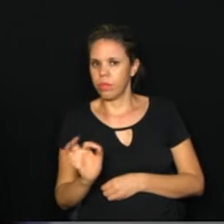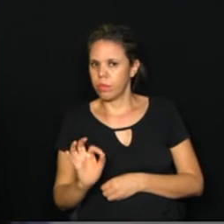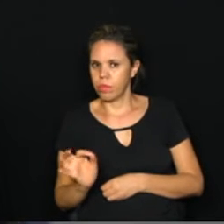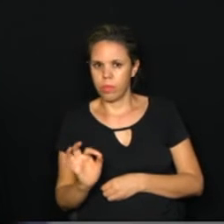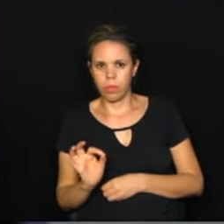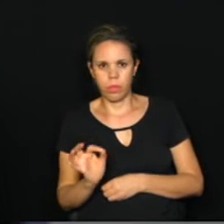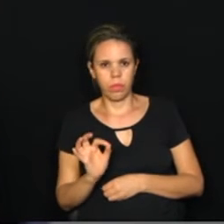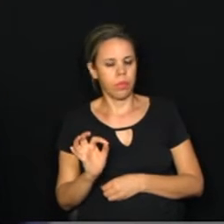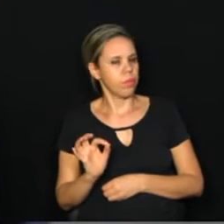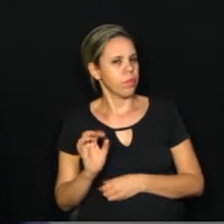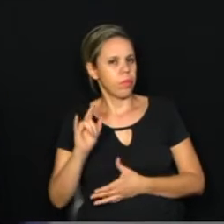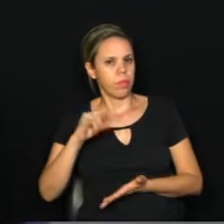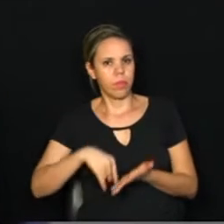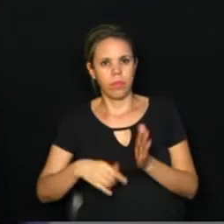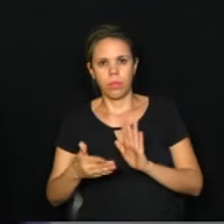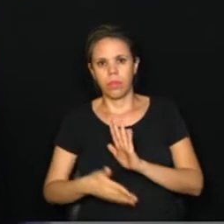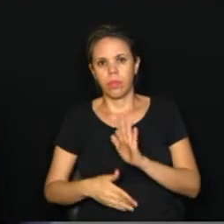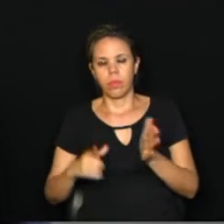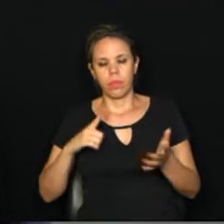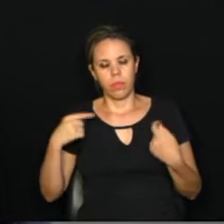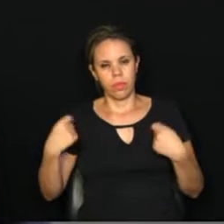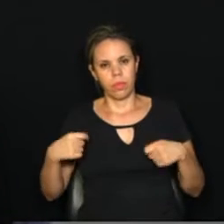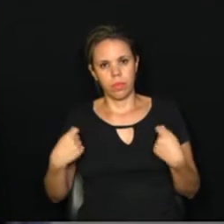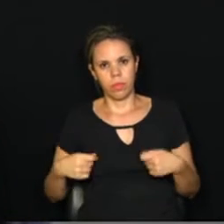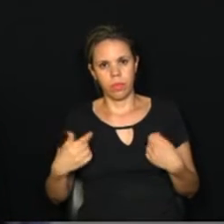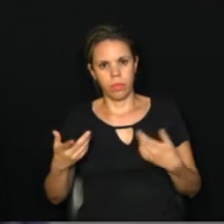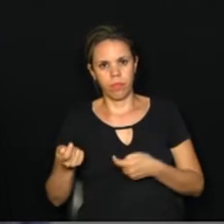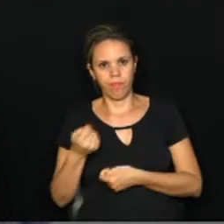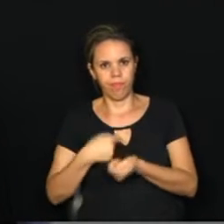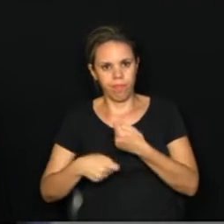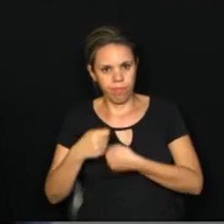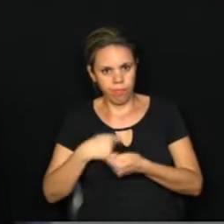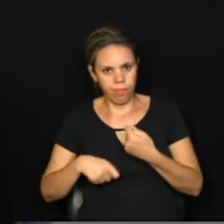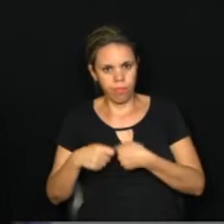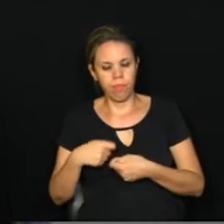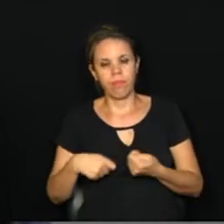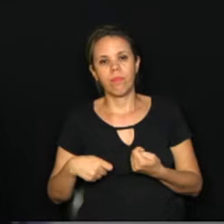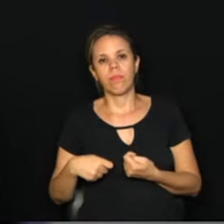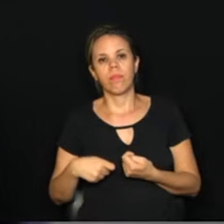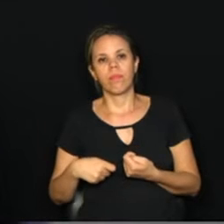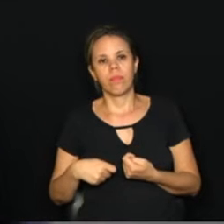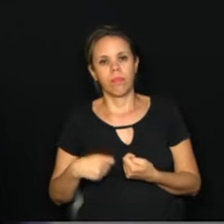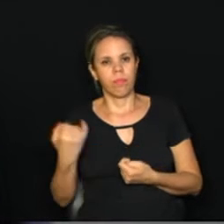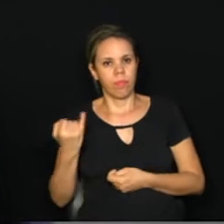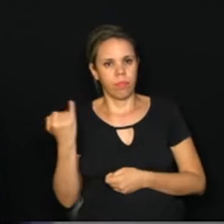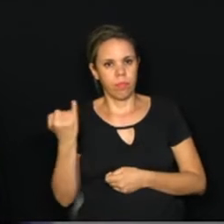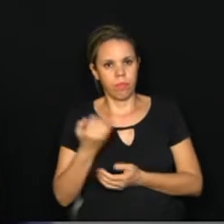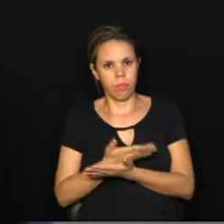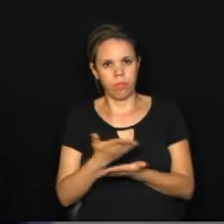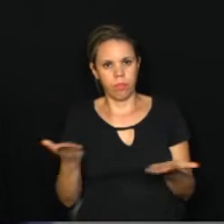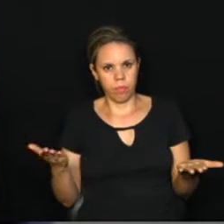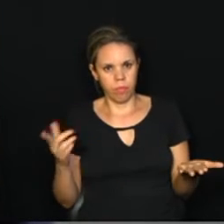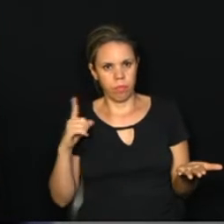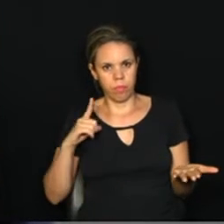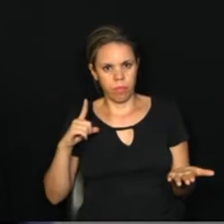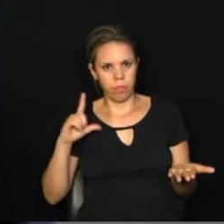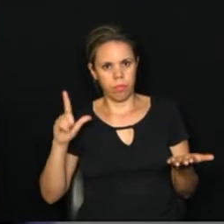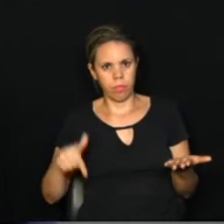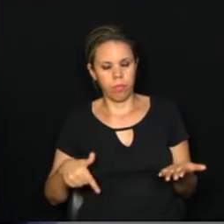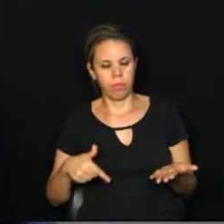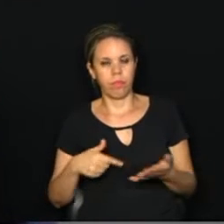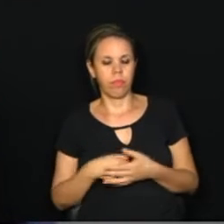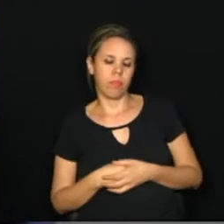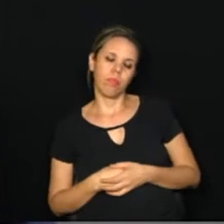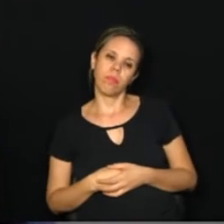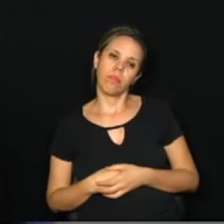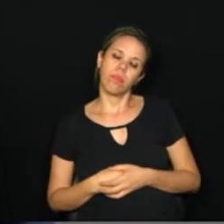essa homologação. Então, você precisa de indicadores econômicos muito plausíveis para você ter esse tipo de situação.